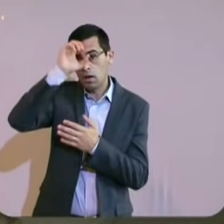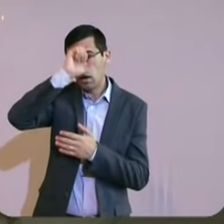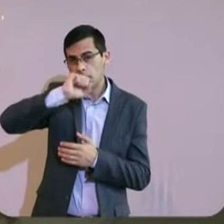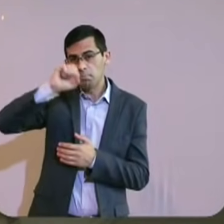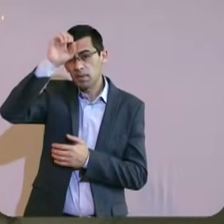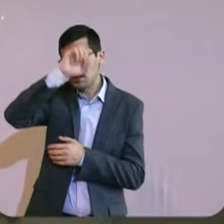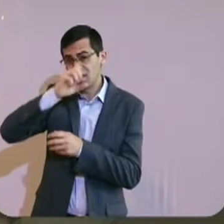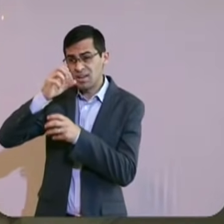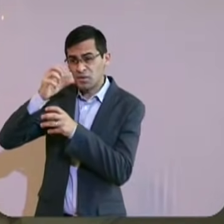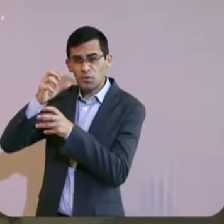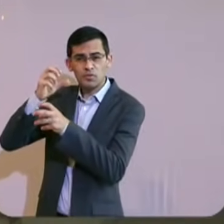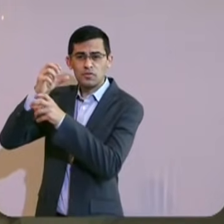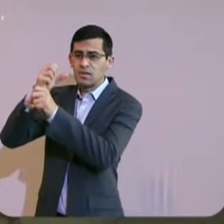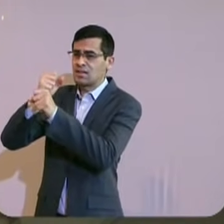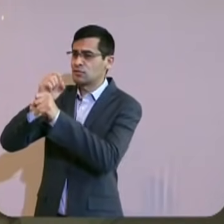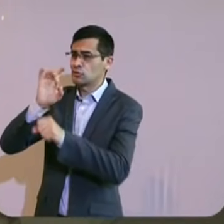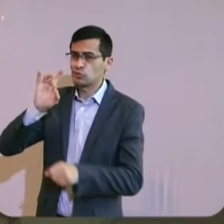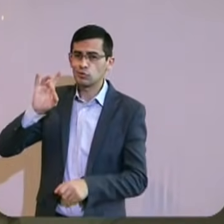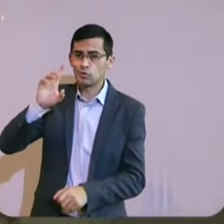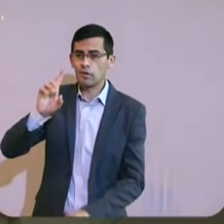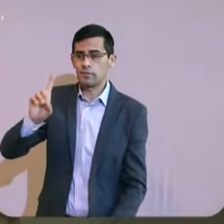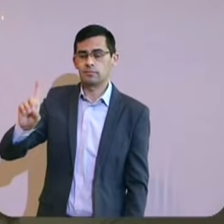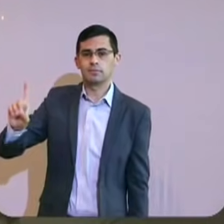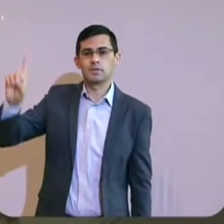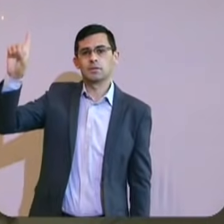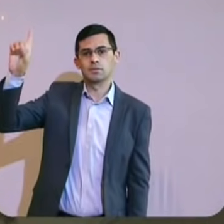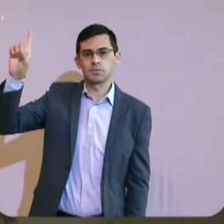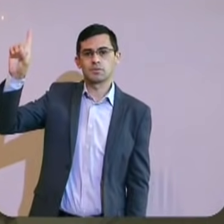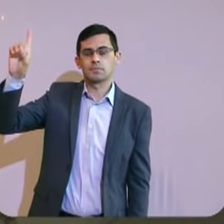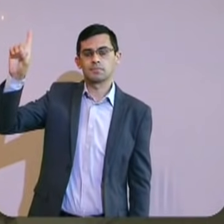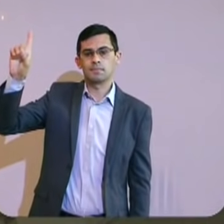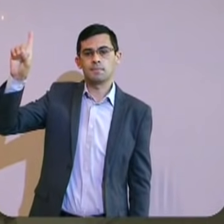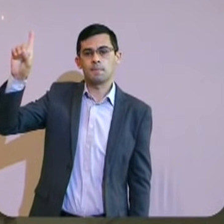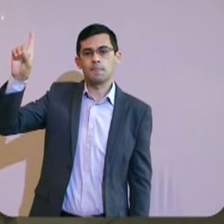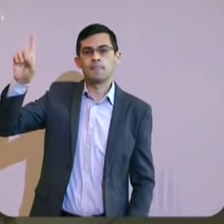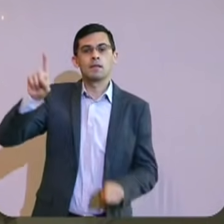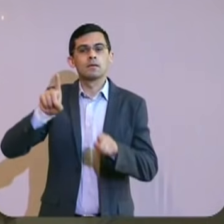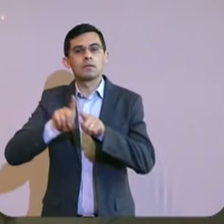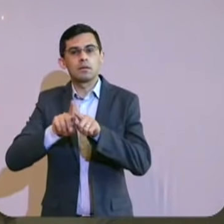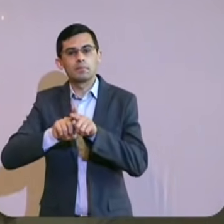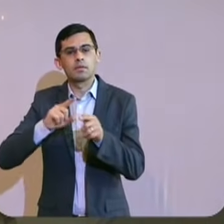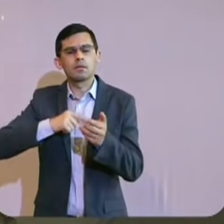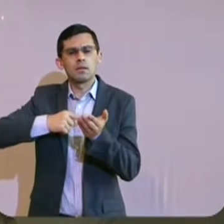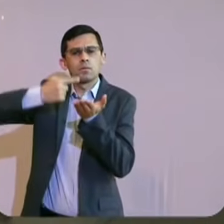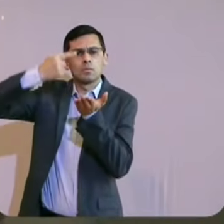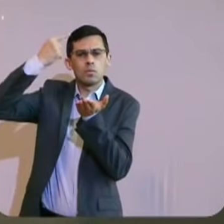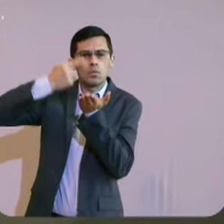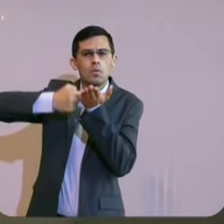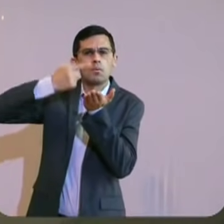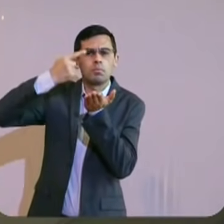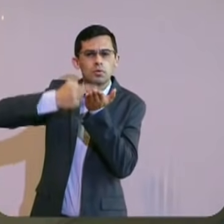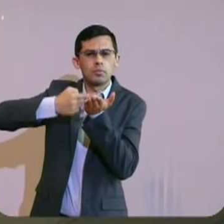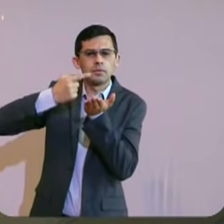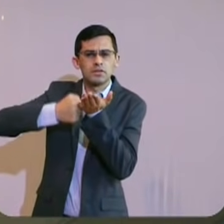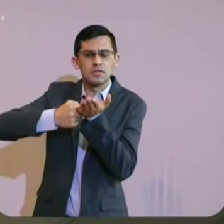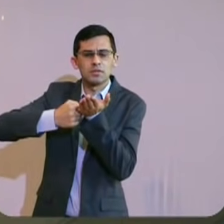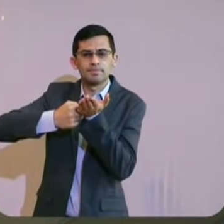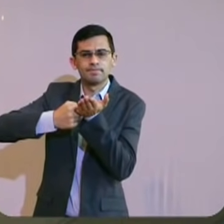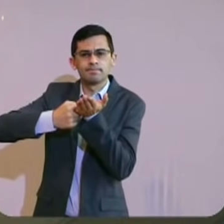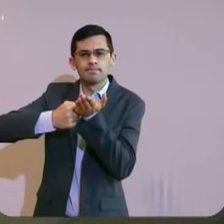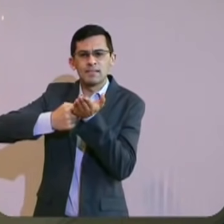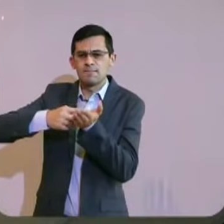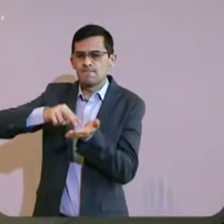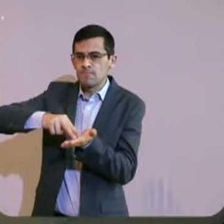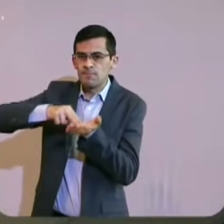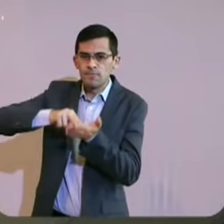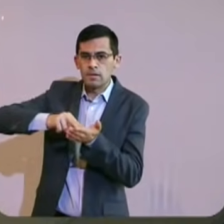aprender a depender exclusivamente dEle e a assumir um compromisso